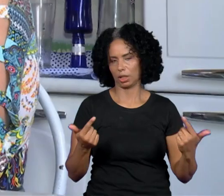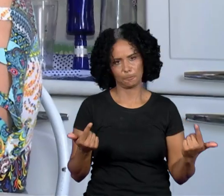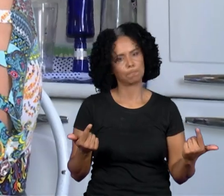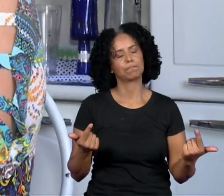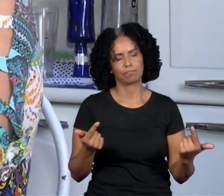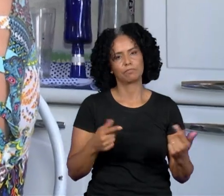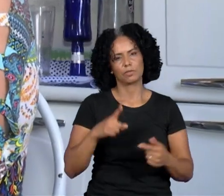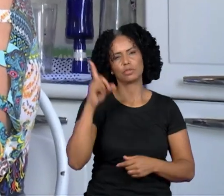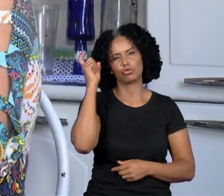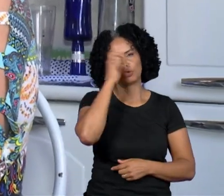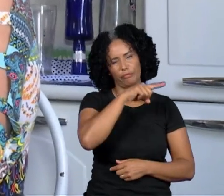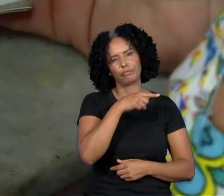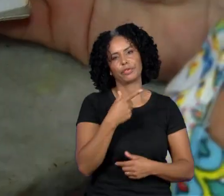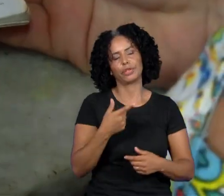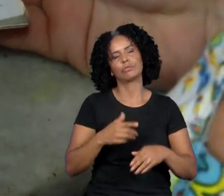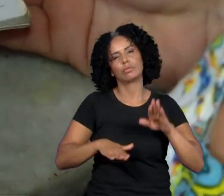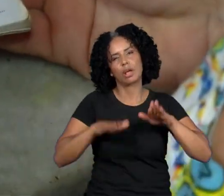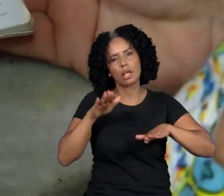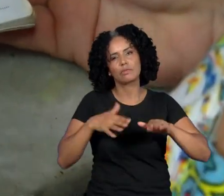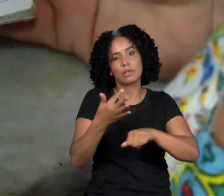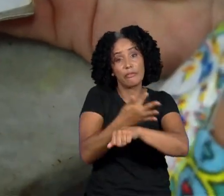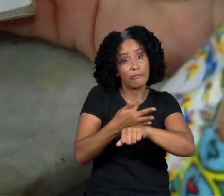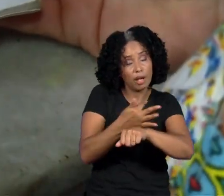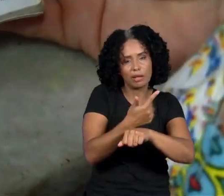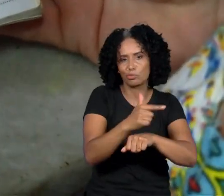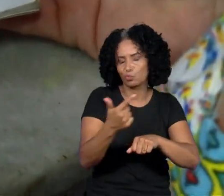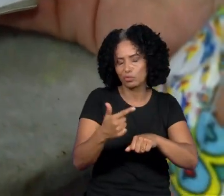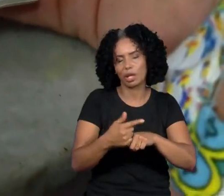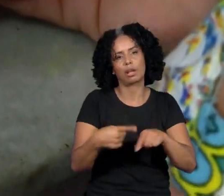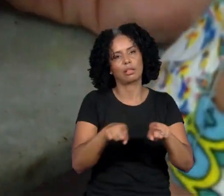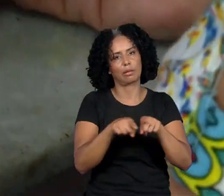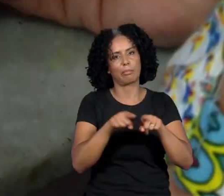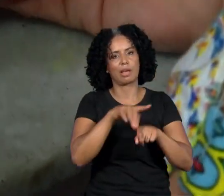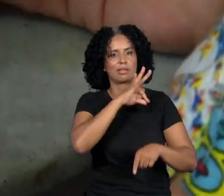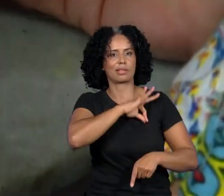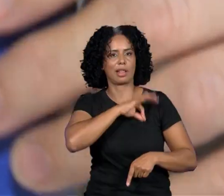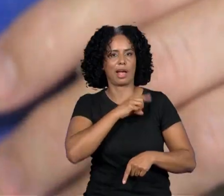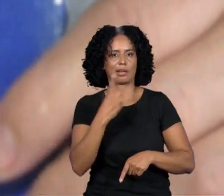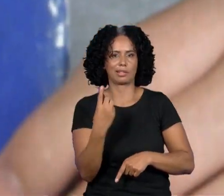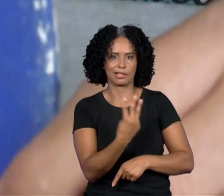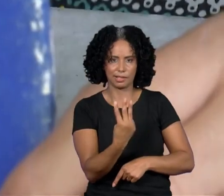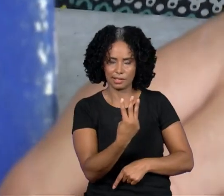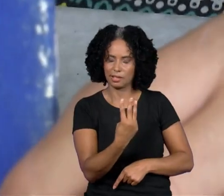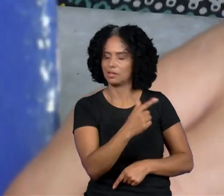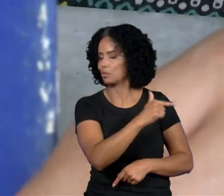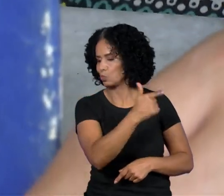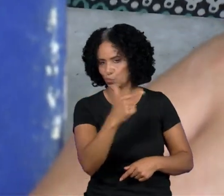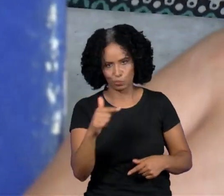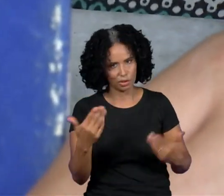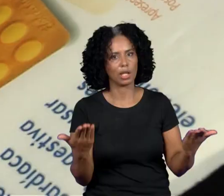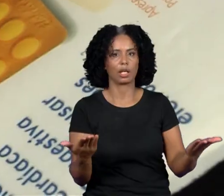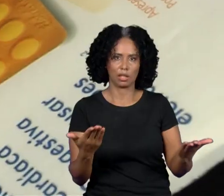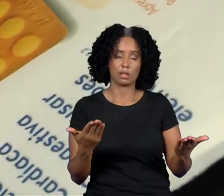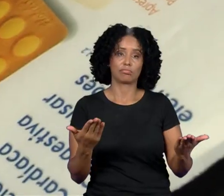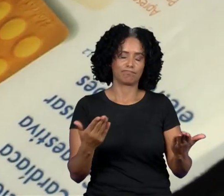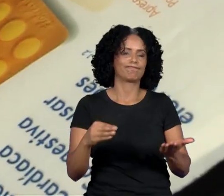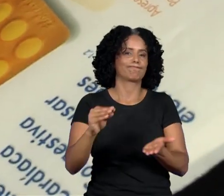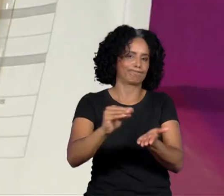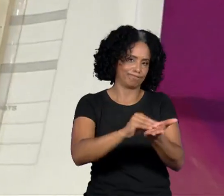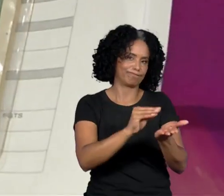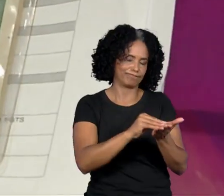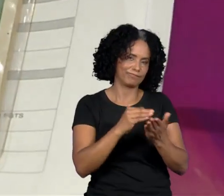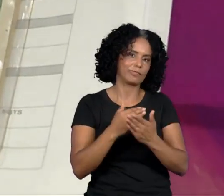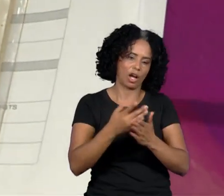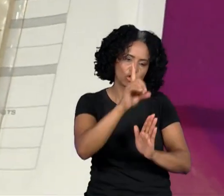em razão das férias. A questão do 13º também, a gente tem dados aí